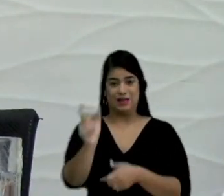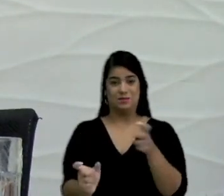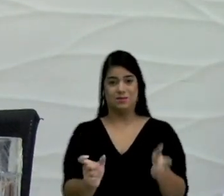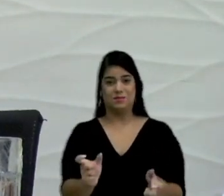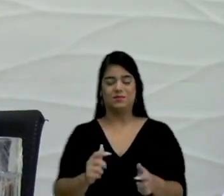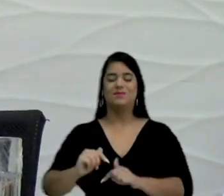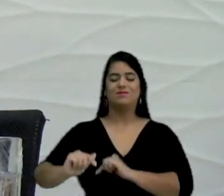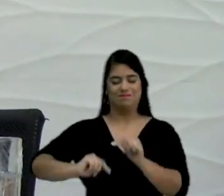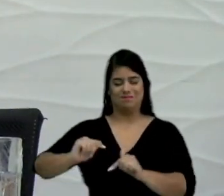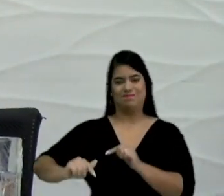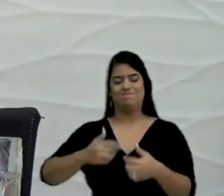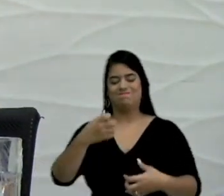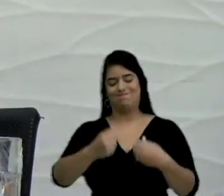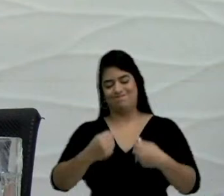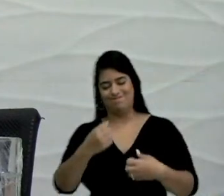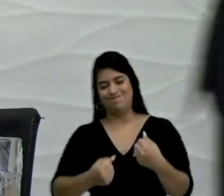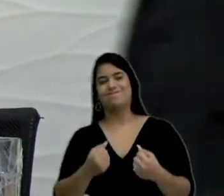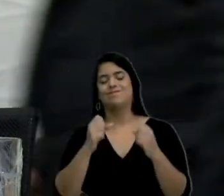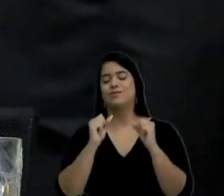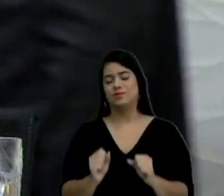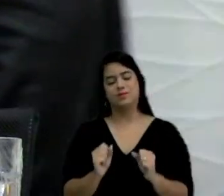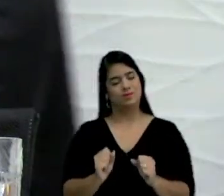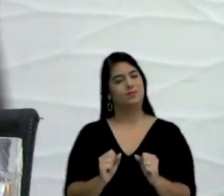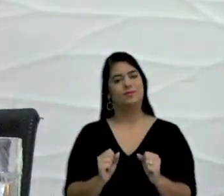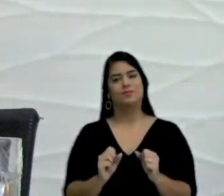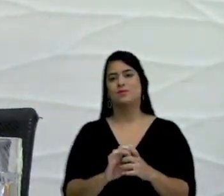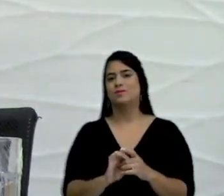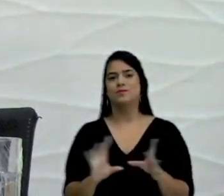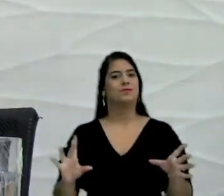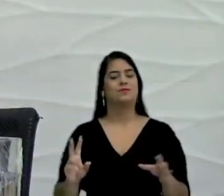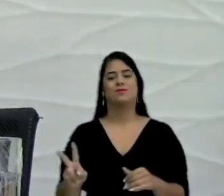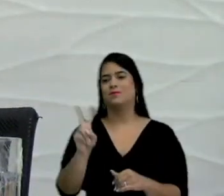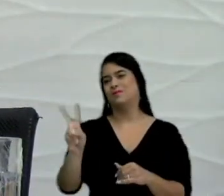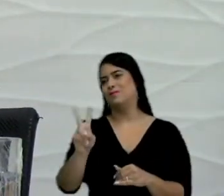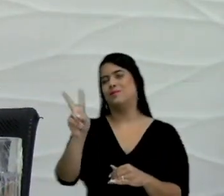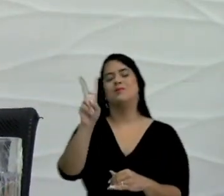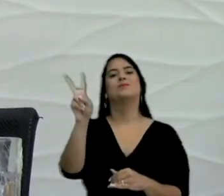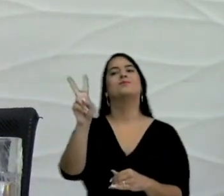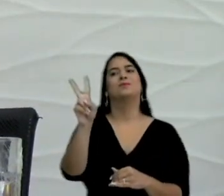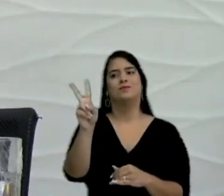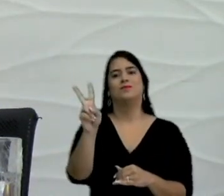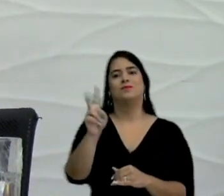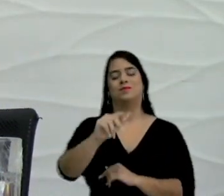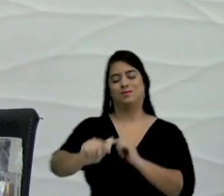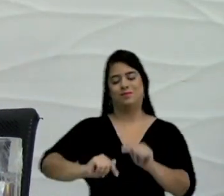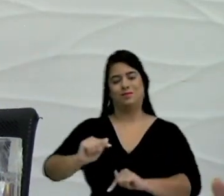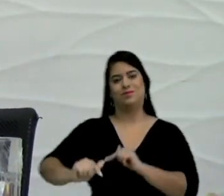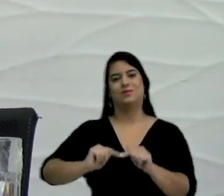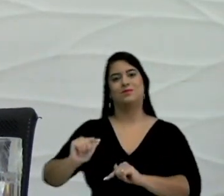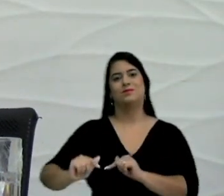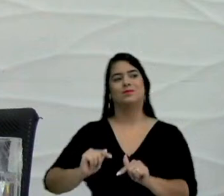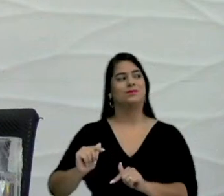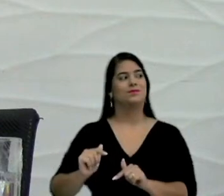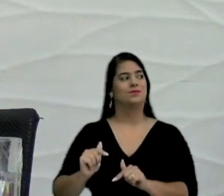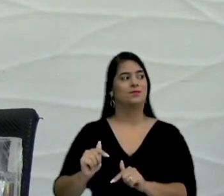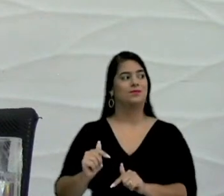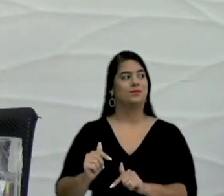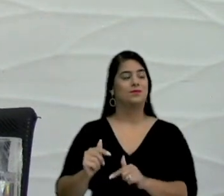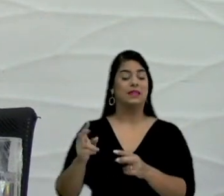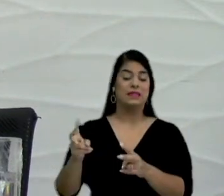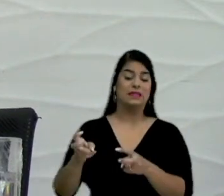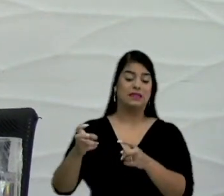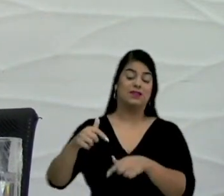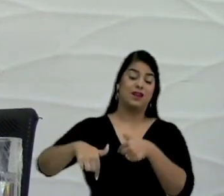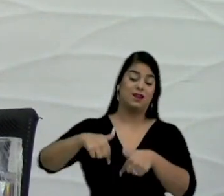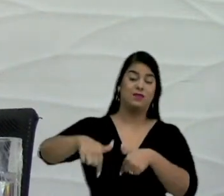Pernambuco poss de for melhor valoriz os seus produtos em consideração a luta de que a